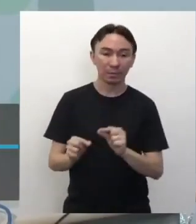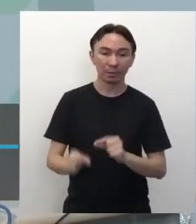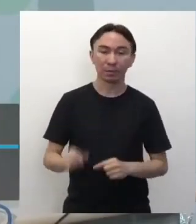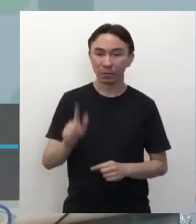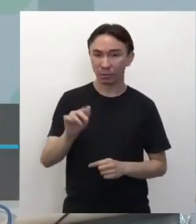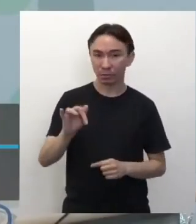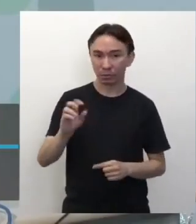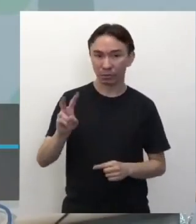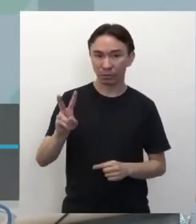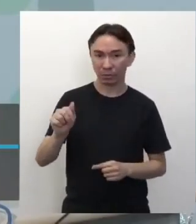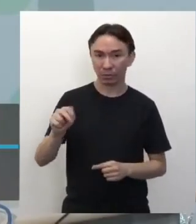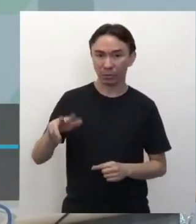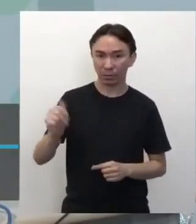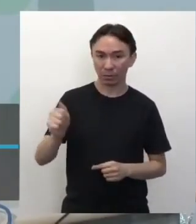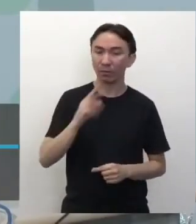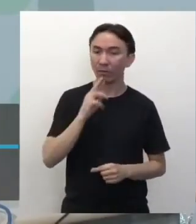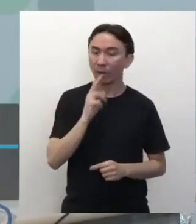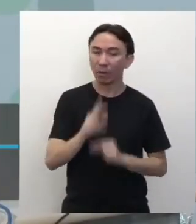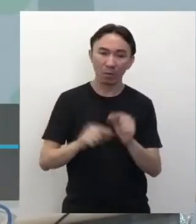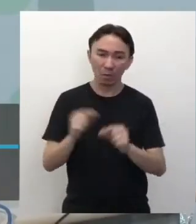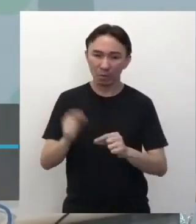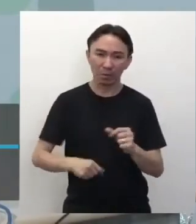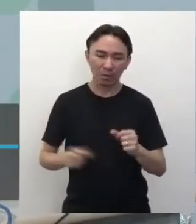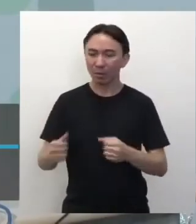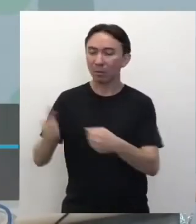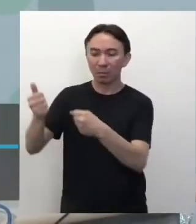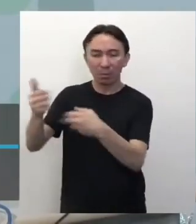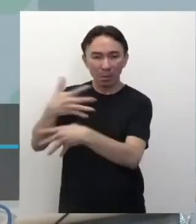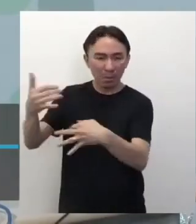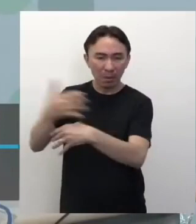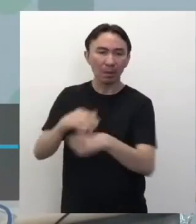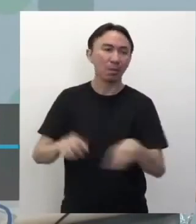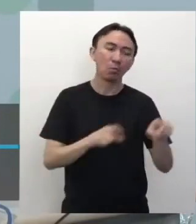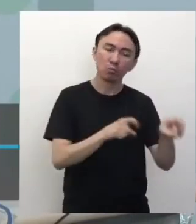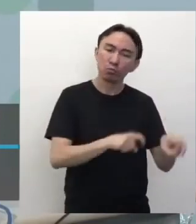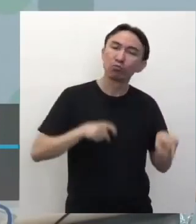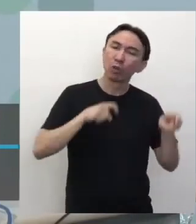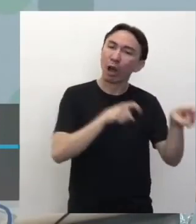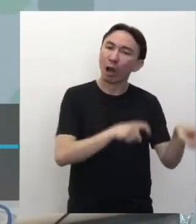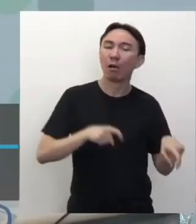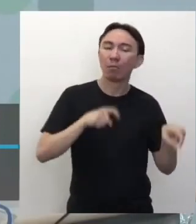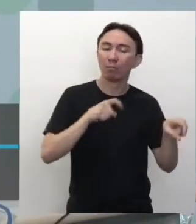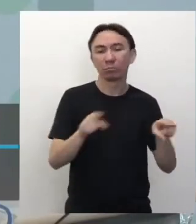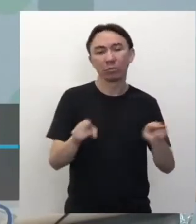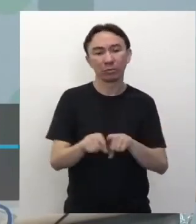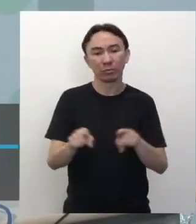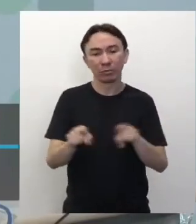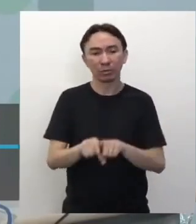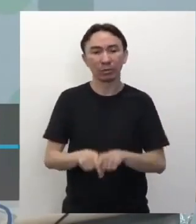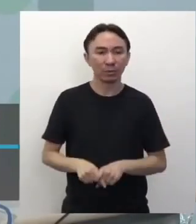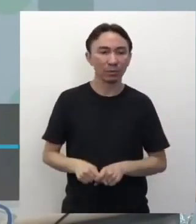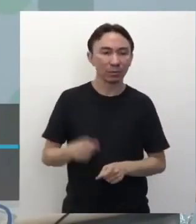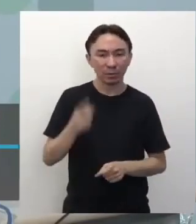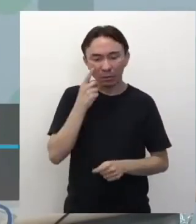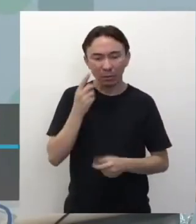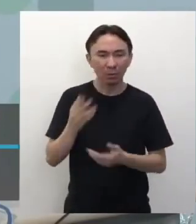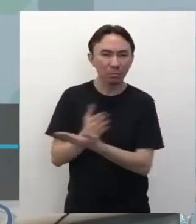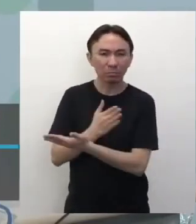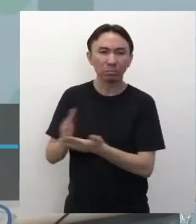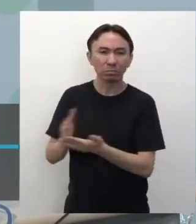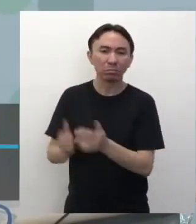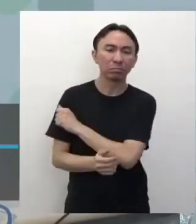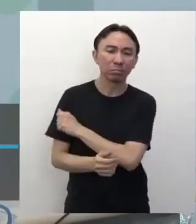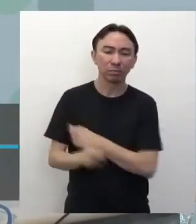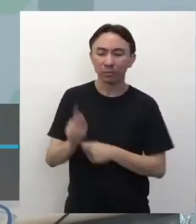aluna Giovana, da professora Raquel, falou paisagem urbana, rural, vegetal aqui. Temos o que mais de alunos aqui bonitos? Né?